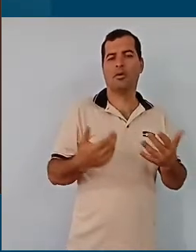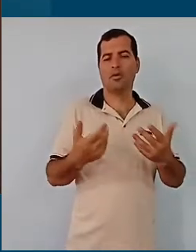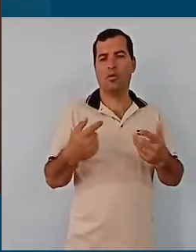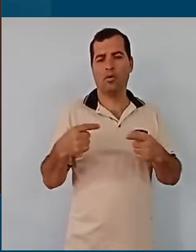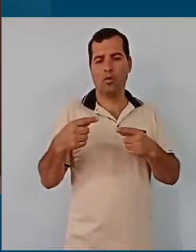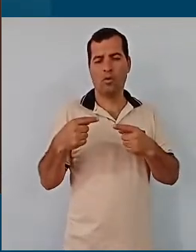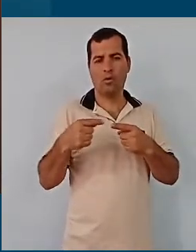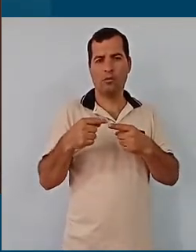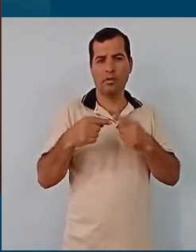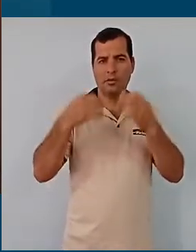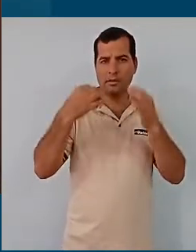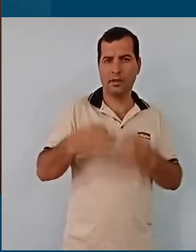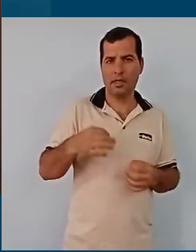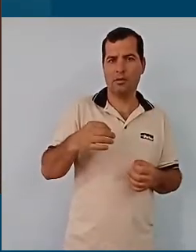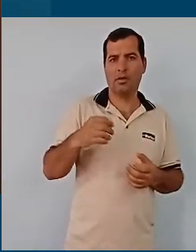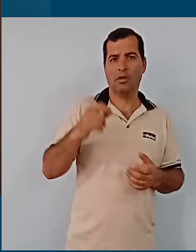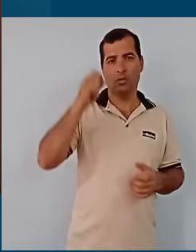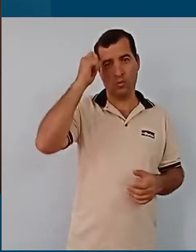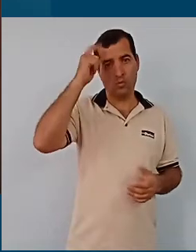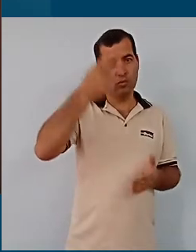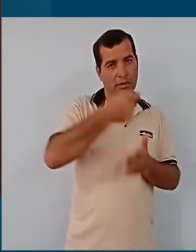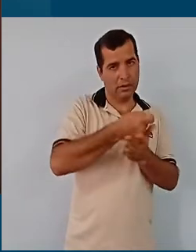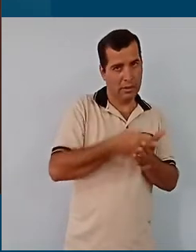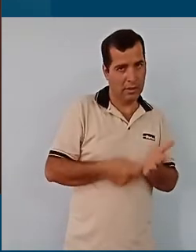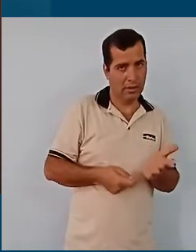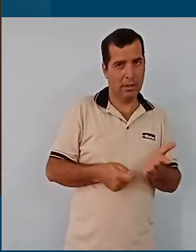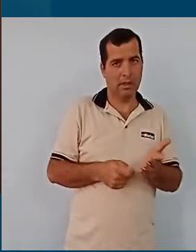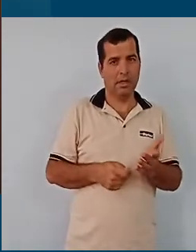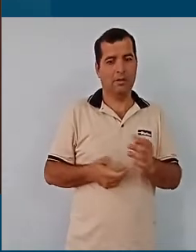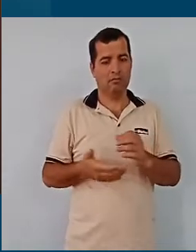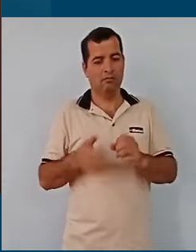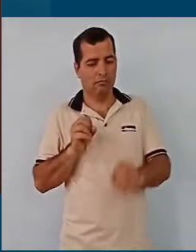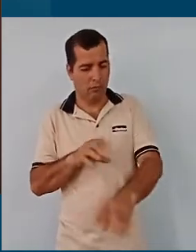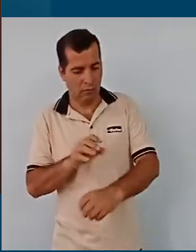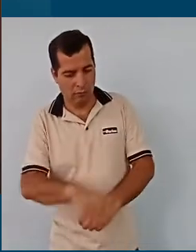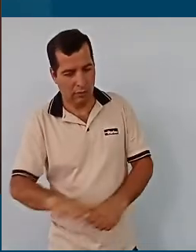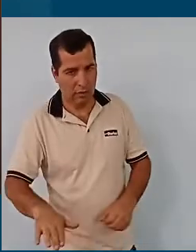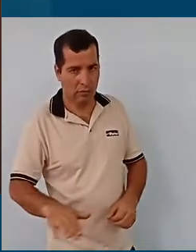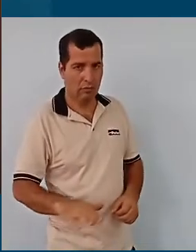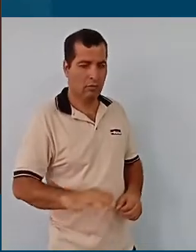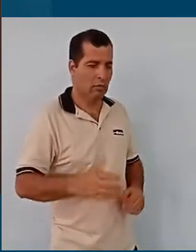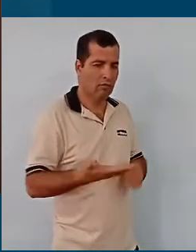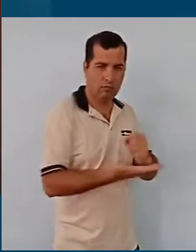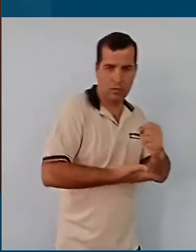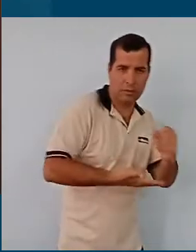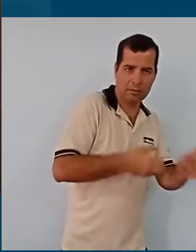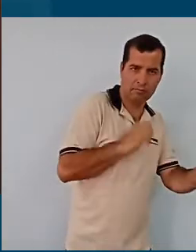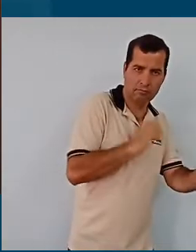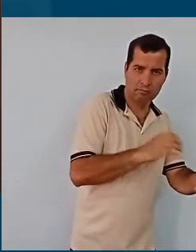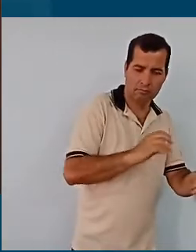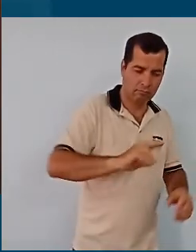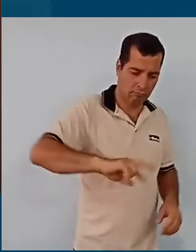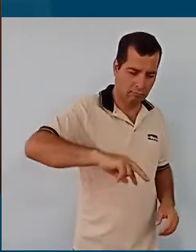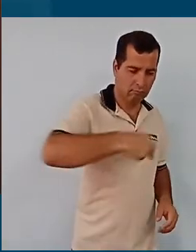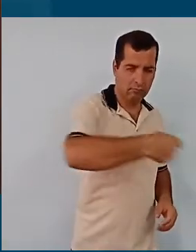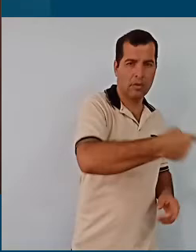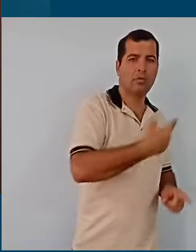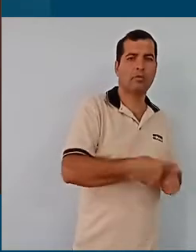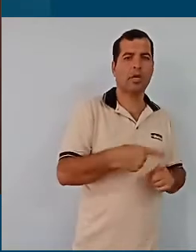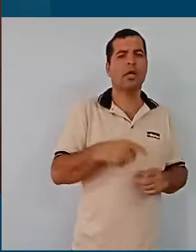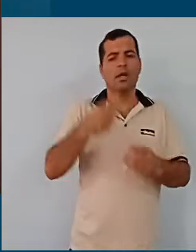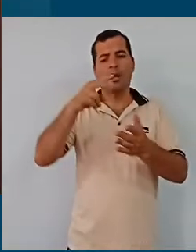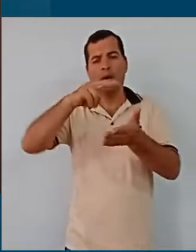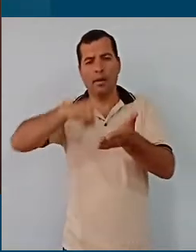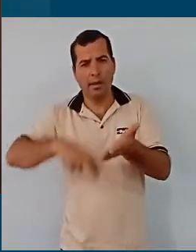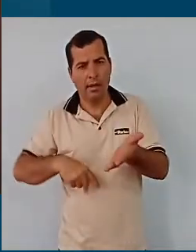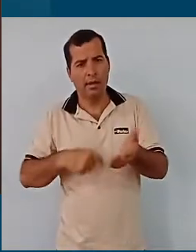escrita, da educação infantil para o ensino fundamental. Porque lá na educação infantil, nós vamos ler histórias para as crianças, nós vamos escrever